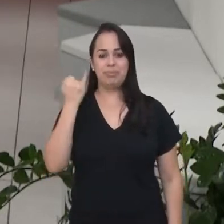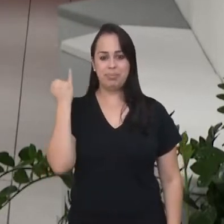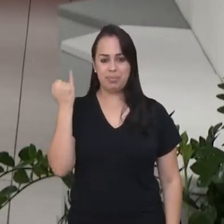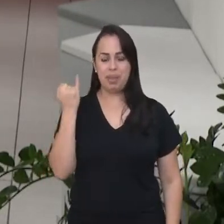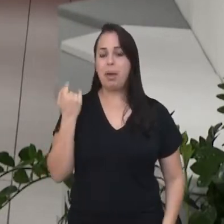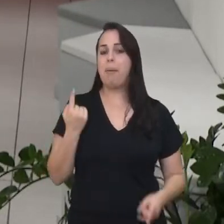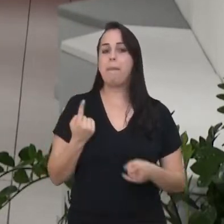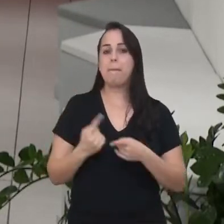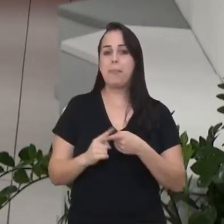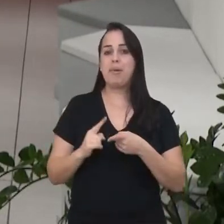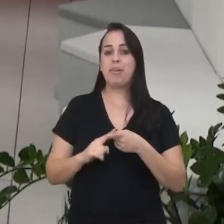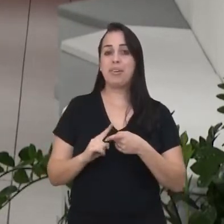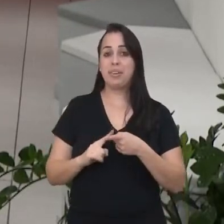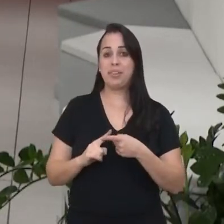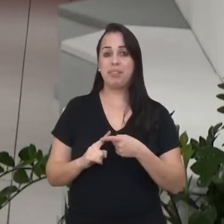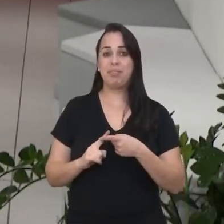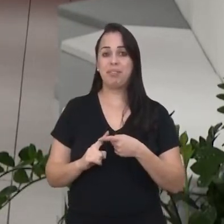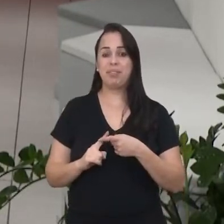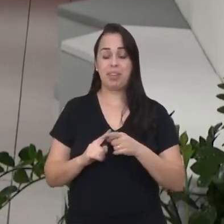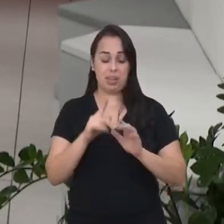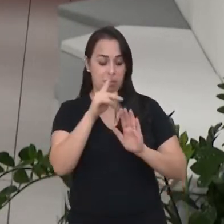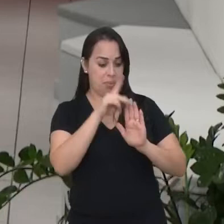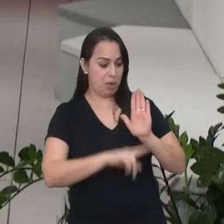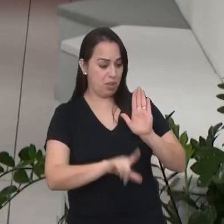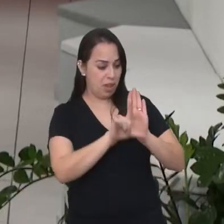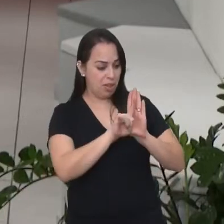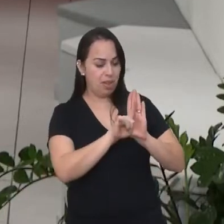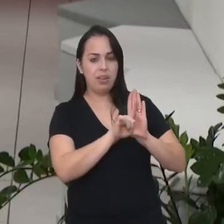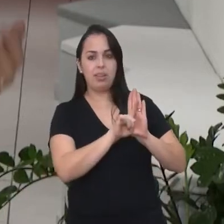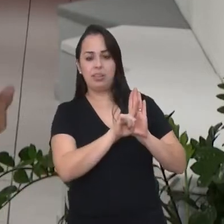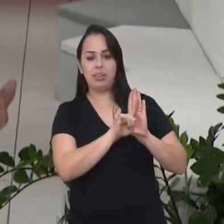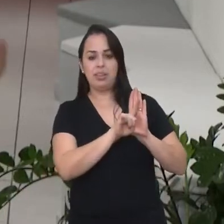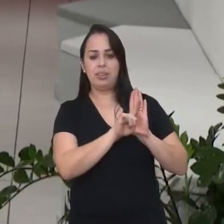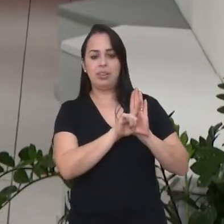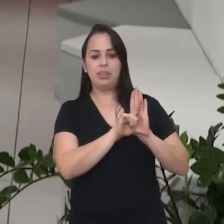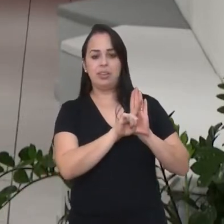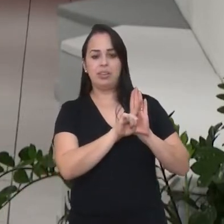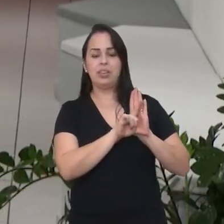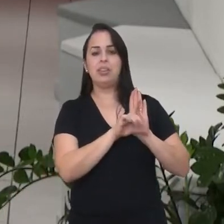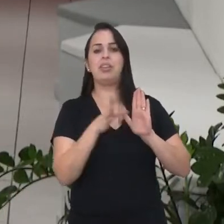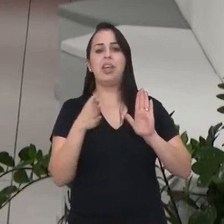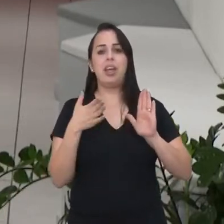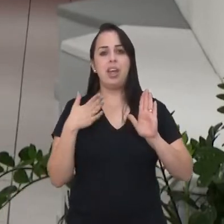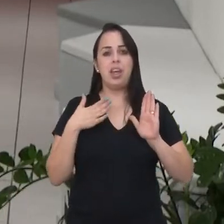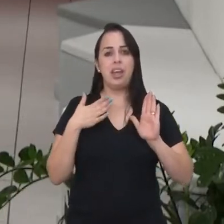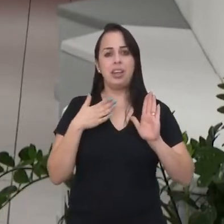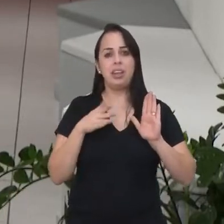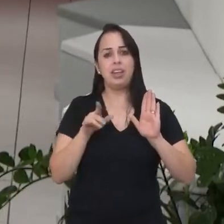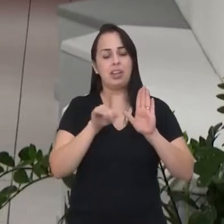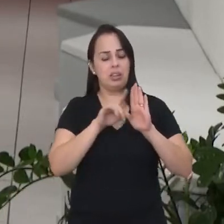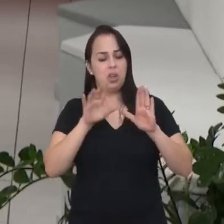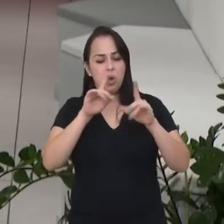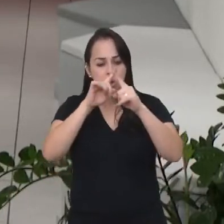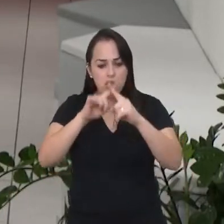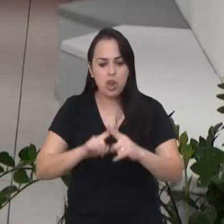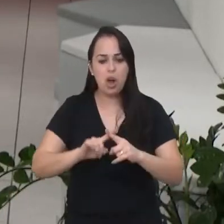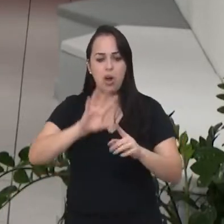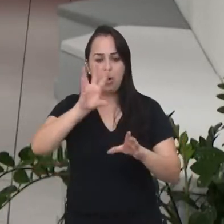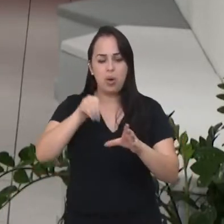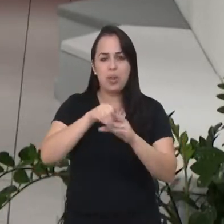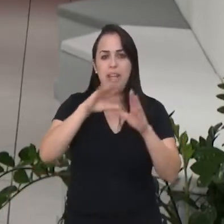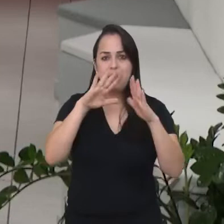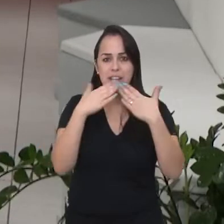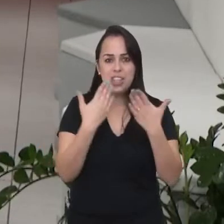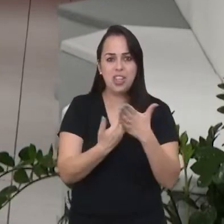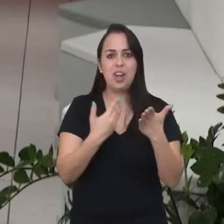questões, porque através de projetos de lei, como que eu criei, né, regulamentando os jogos escolares, o programa